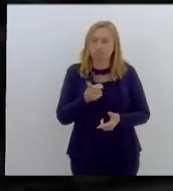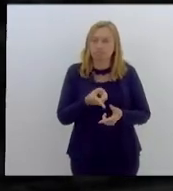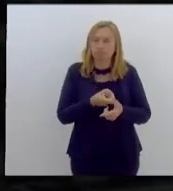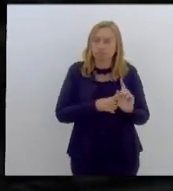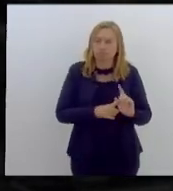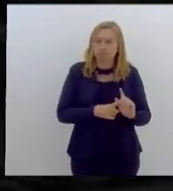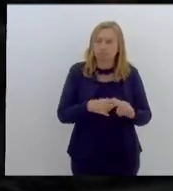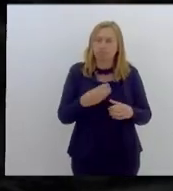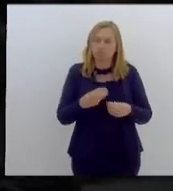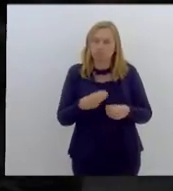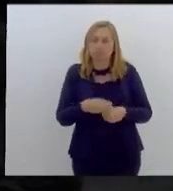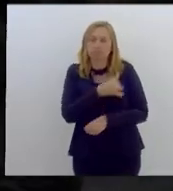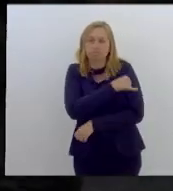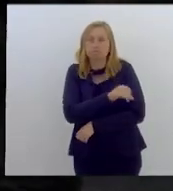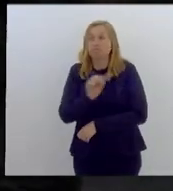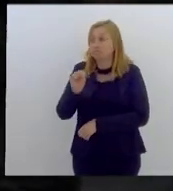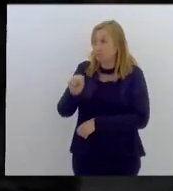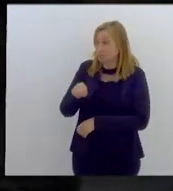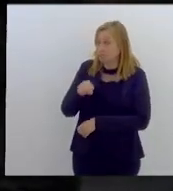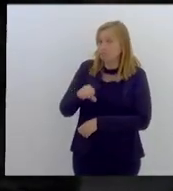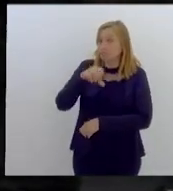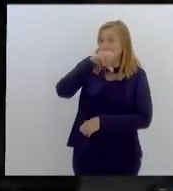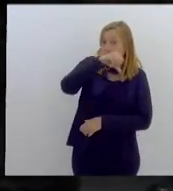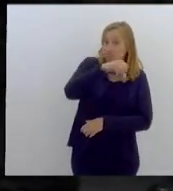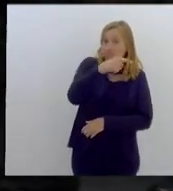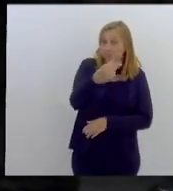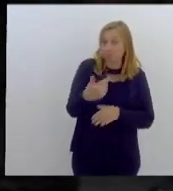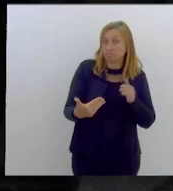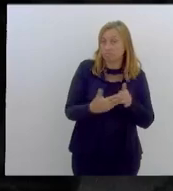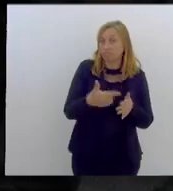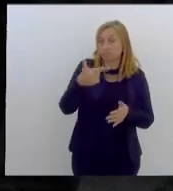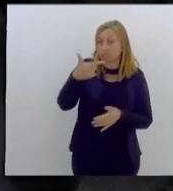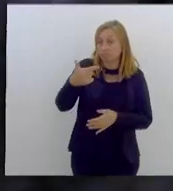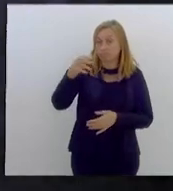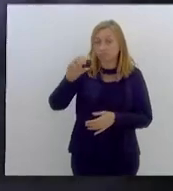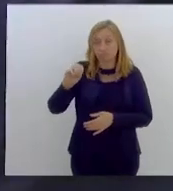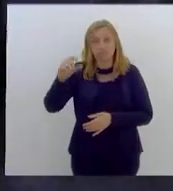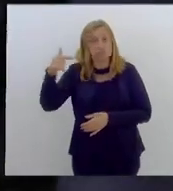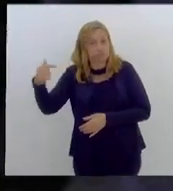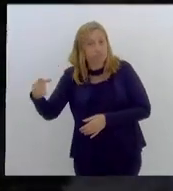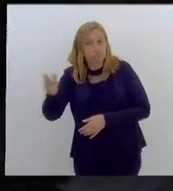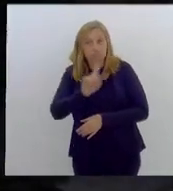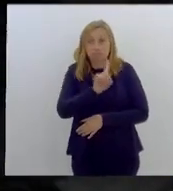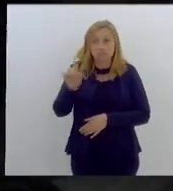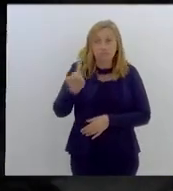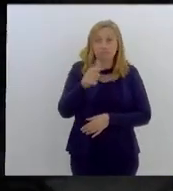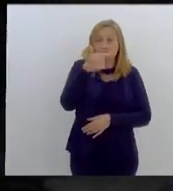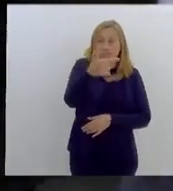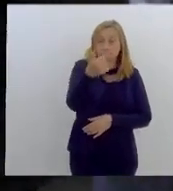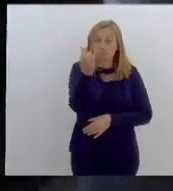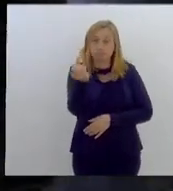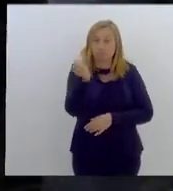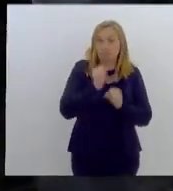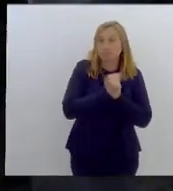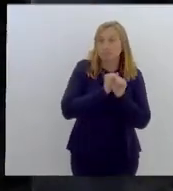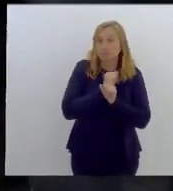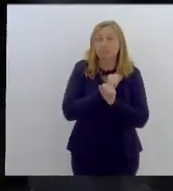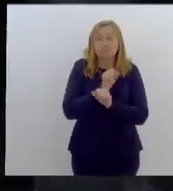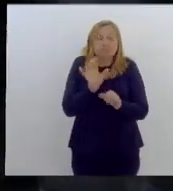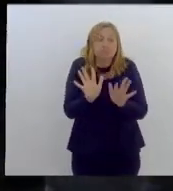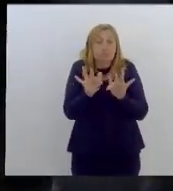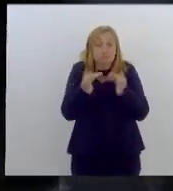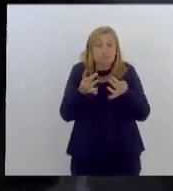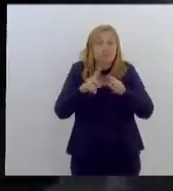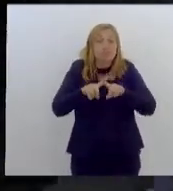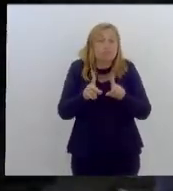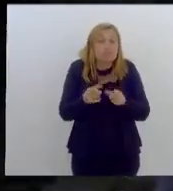Janeiro. Sim, de 97 a 2007, não os 26 anos. É simplesmente isso.